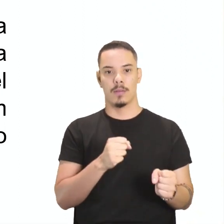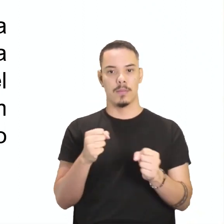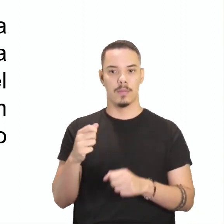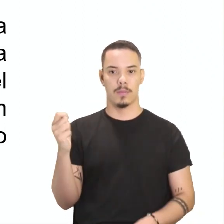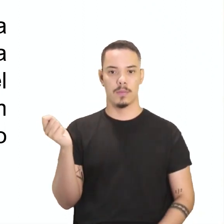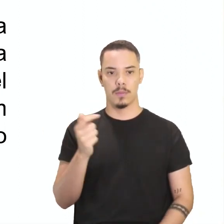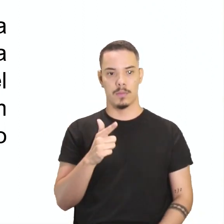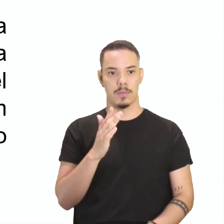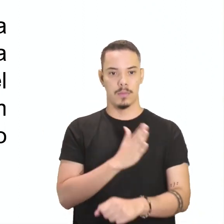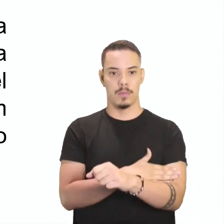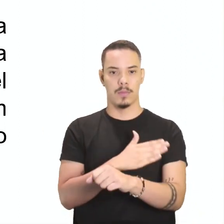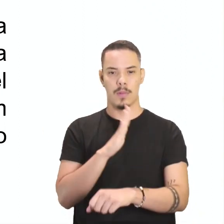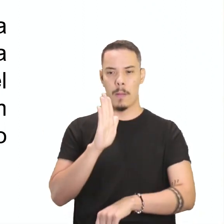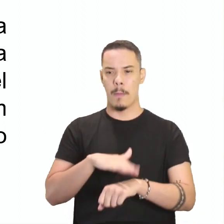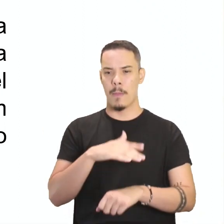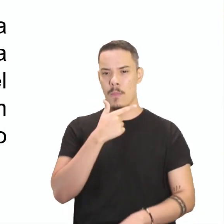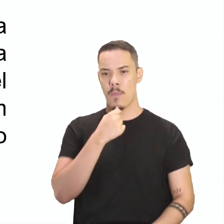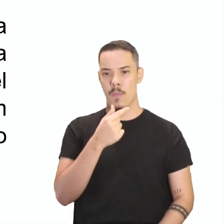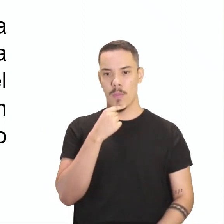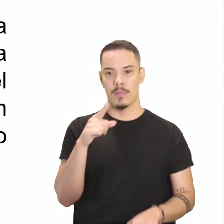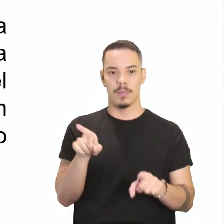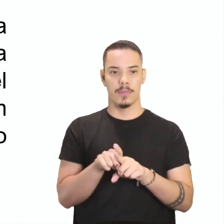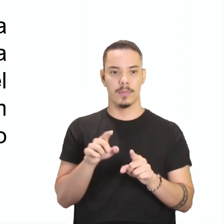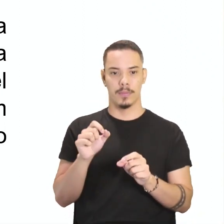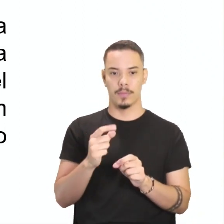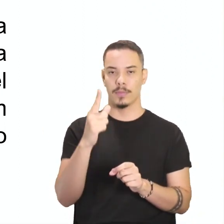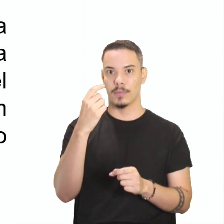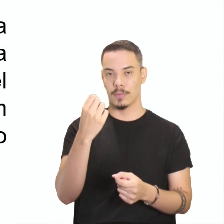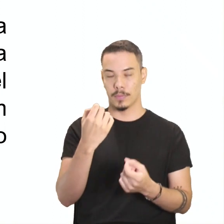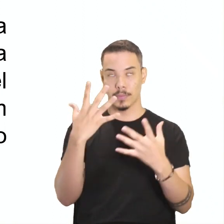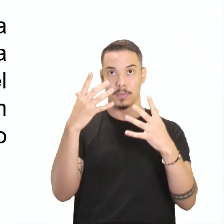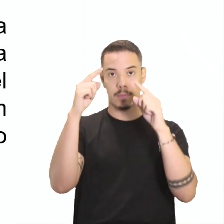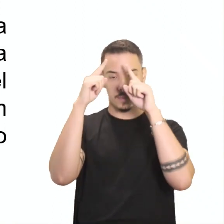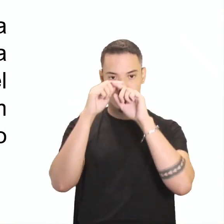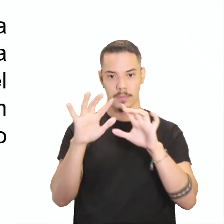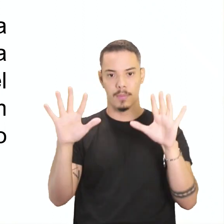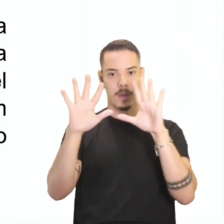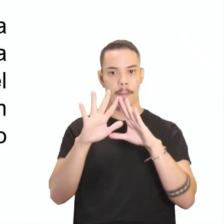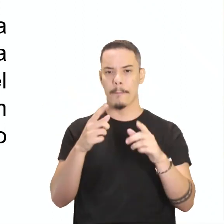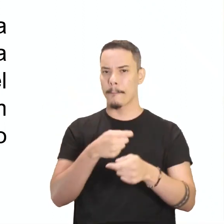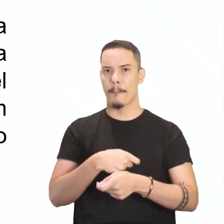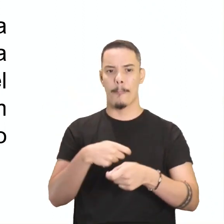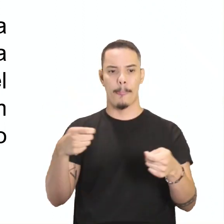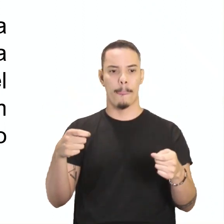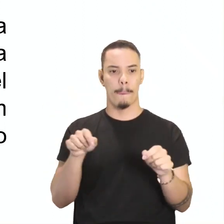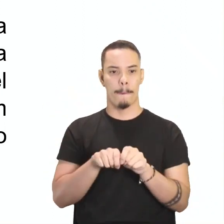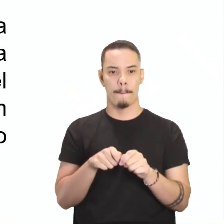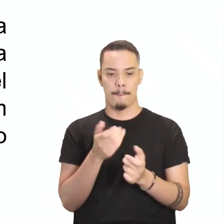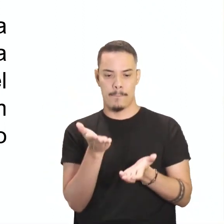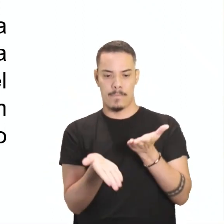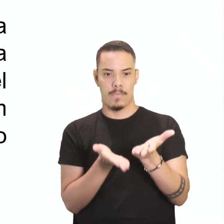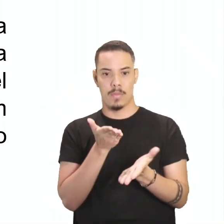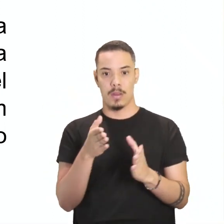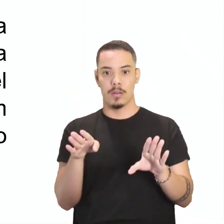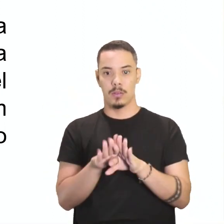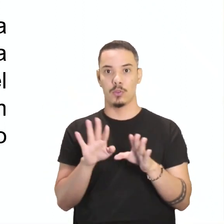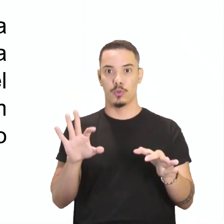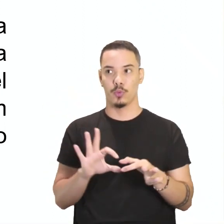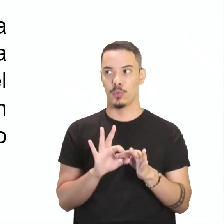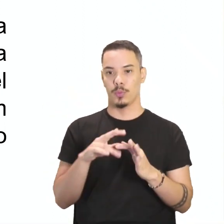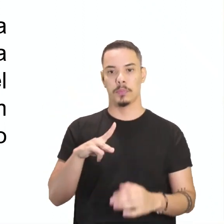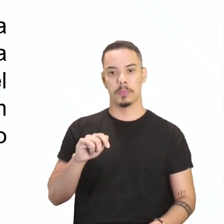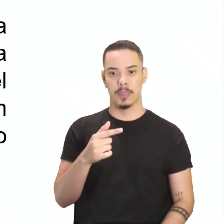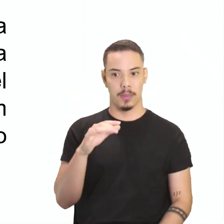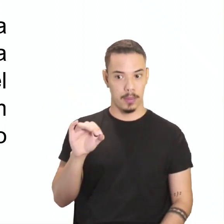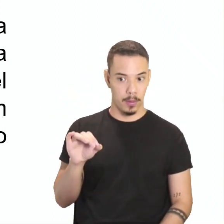braço de muitos homens. Uma faísca lhe iluminou a mente. Não seria possível domesticá-la ligando a um